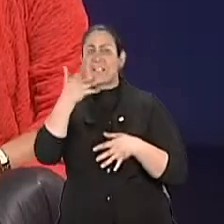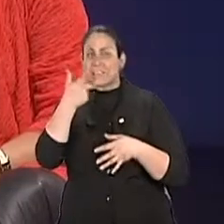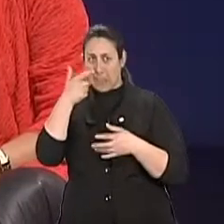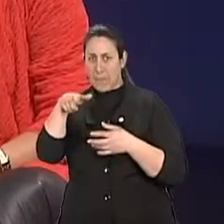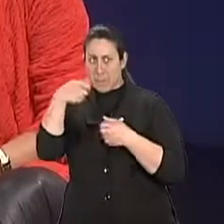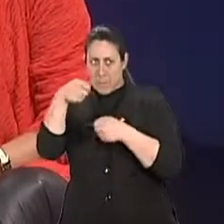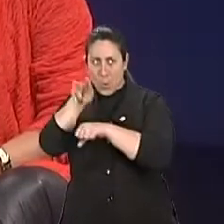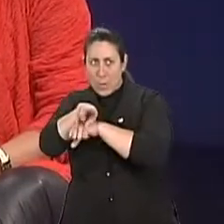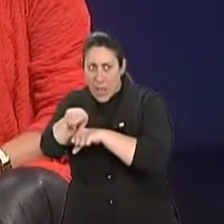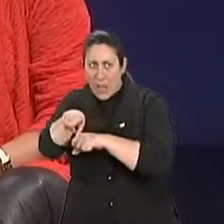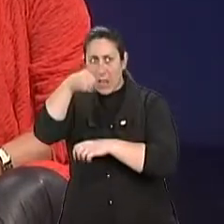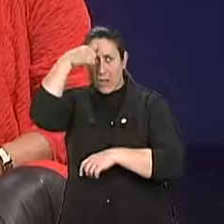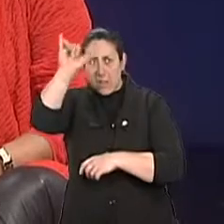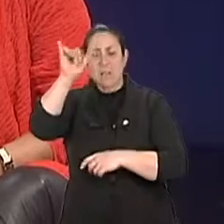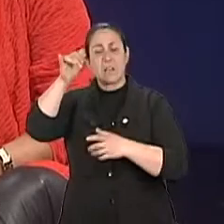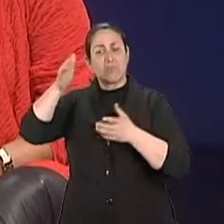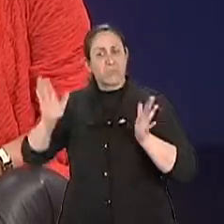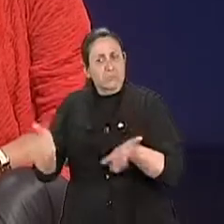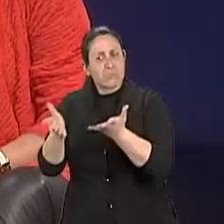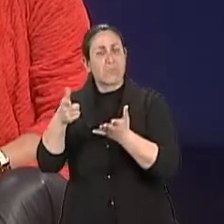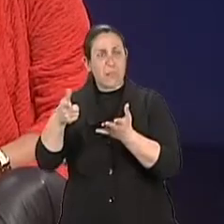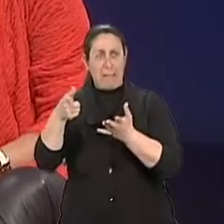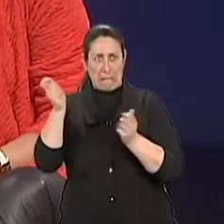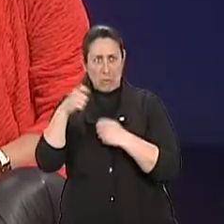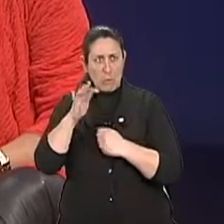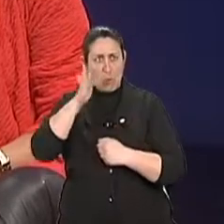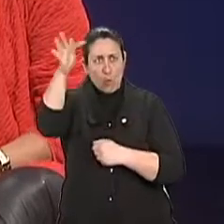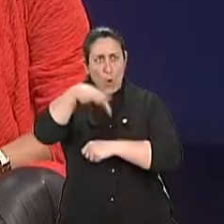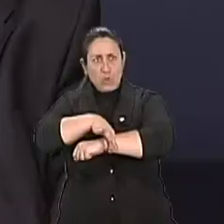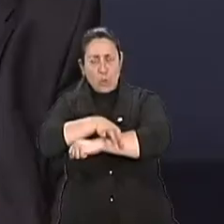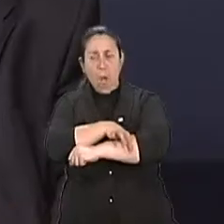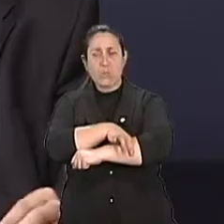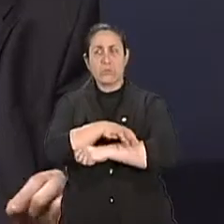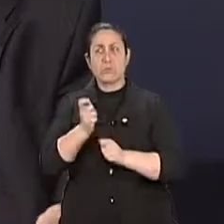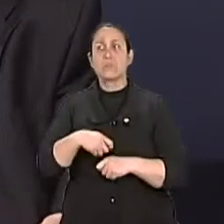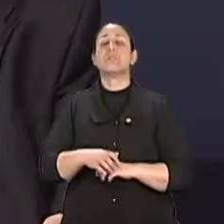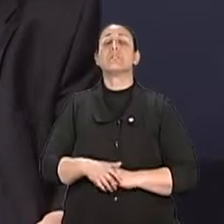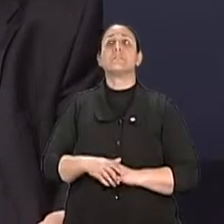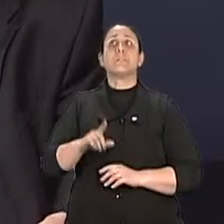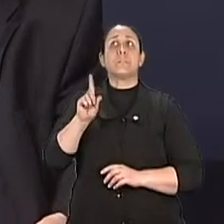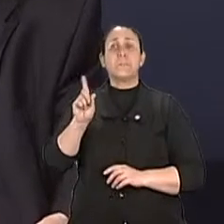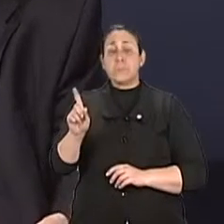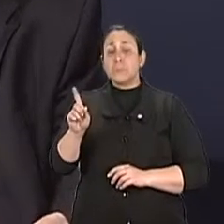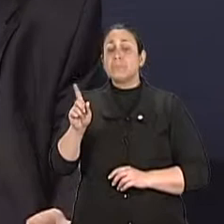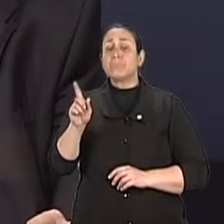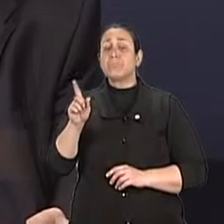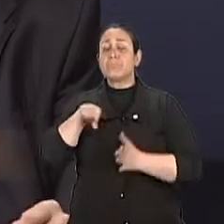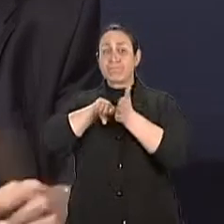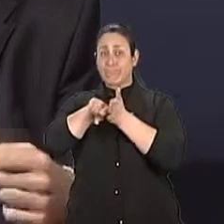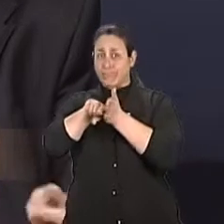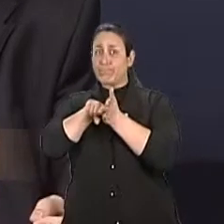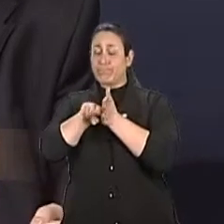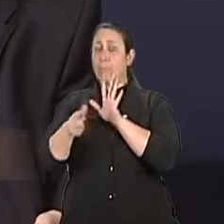alertar e prevenir, né? Essas crianças têm mais chances de terem osteoporose mais cedo, inclusive? Esses dados específicos, eles